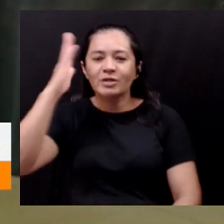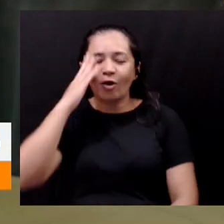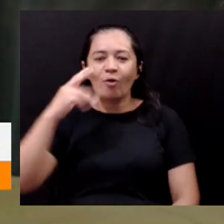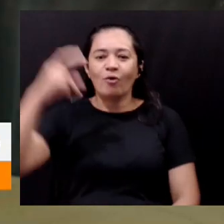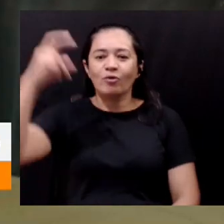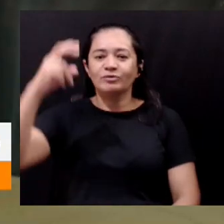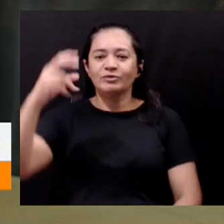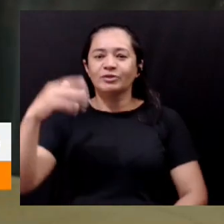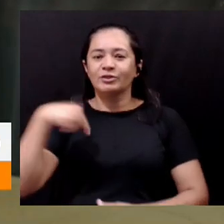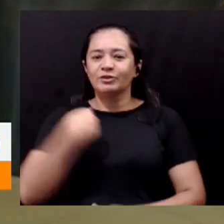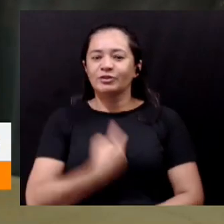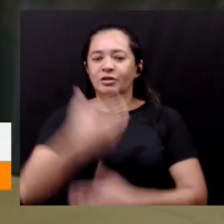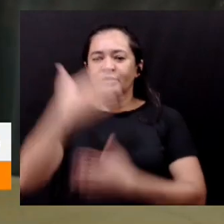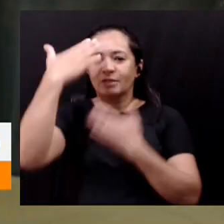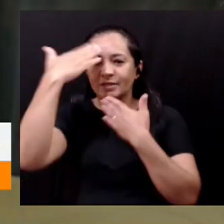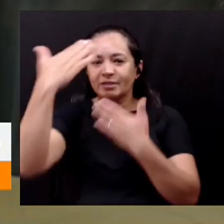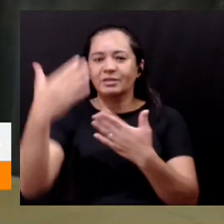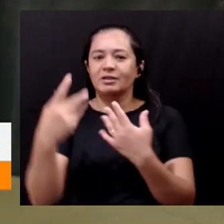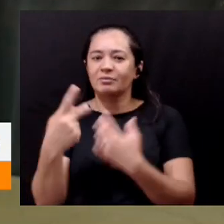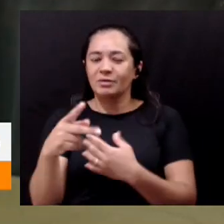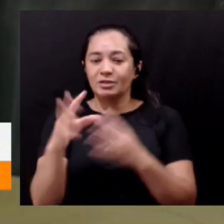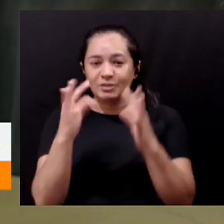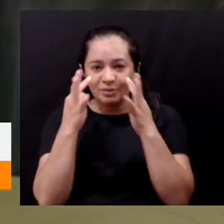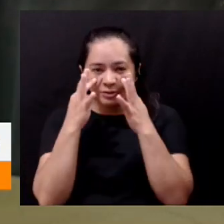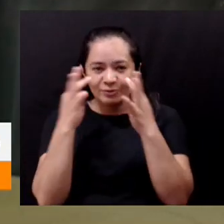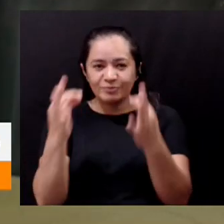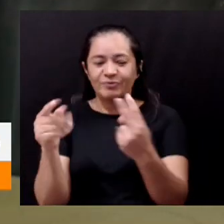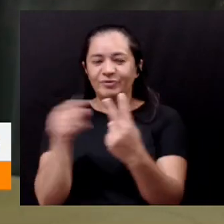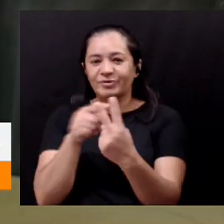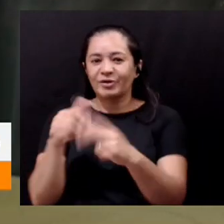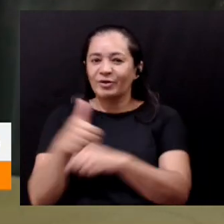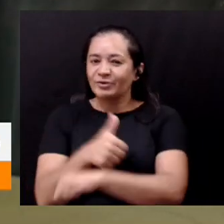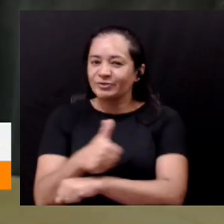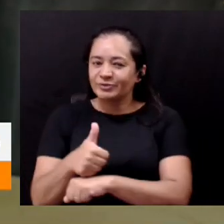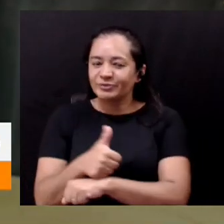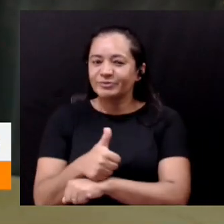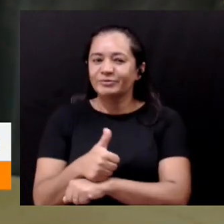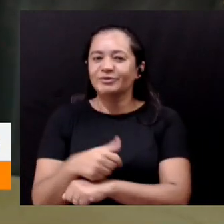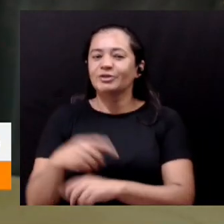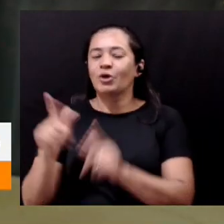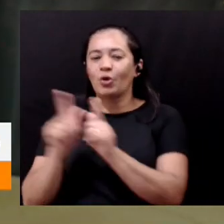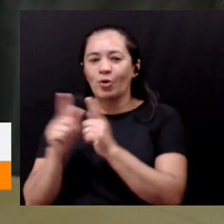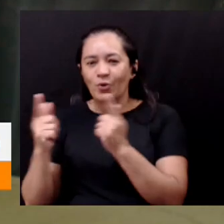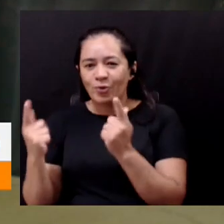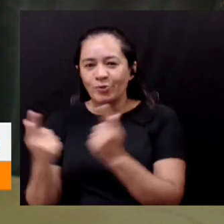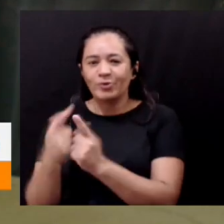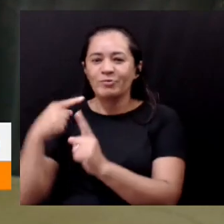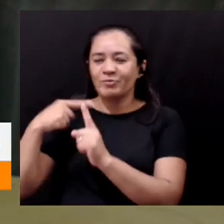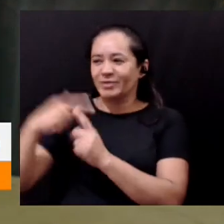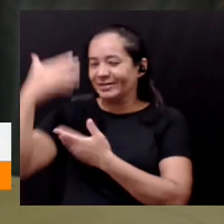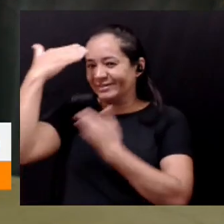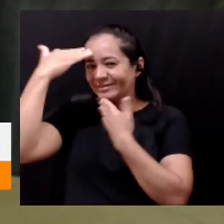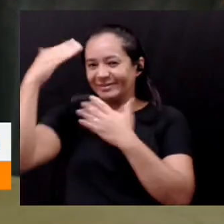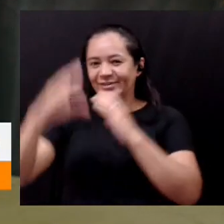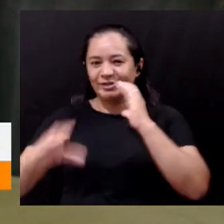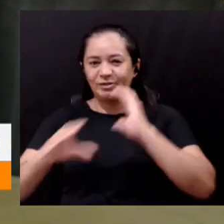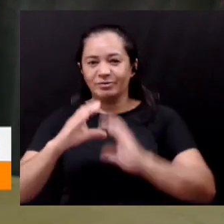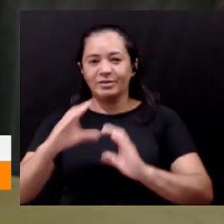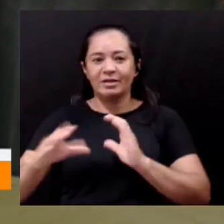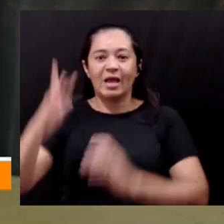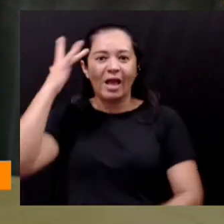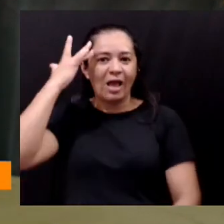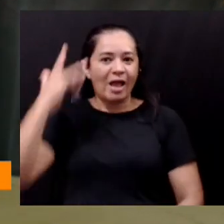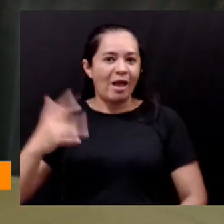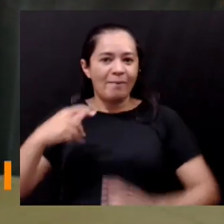os nossos entrevistados, a nossa produção, a nossa equipe do Grupo Mais Comunicação. E amanhã o Estúdio Câmara